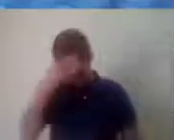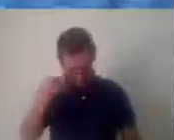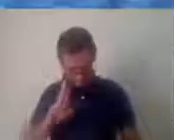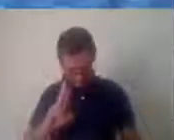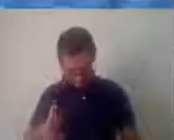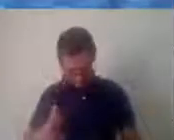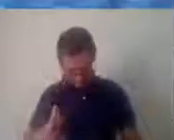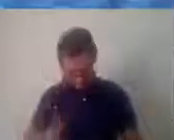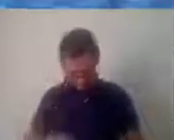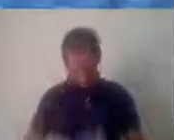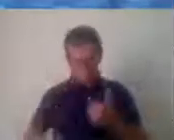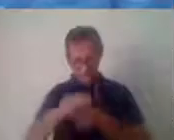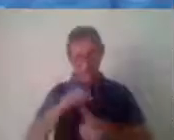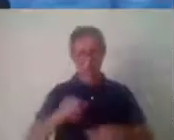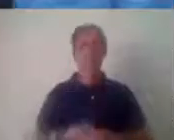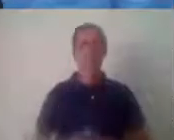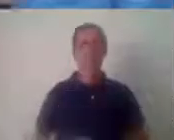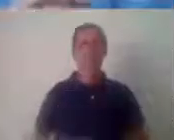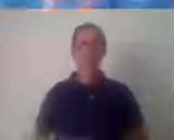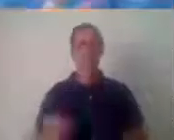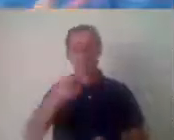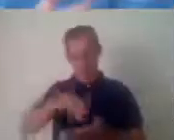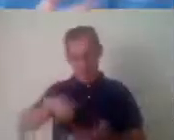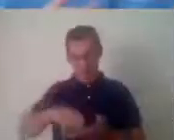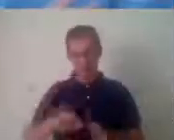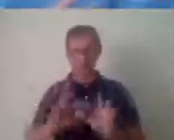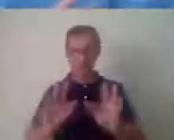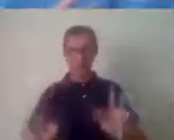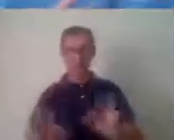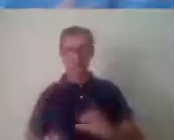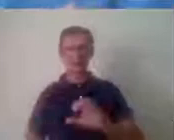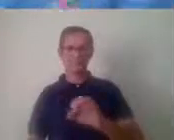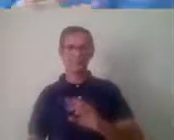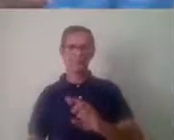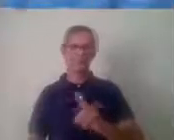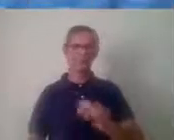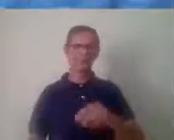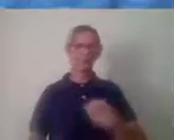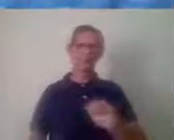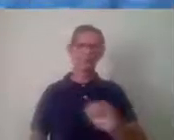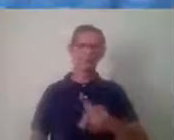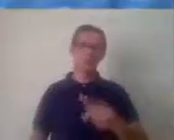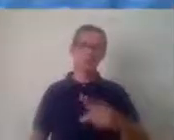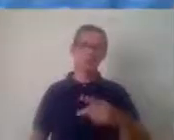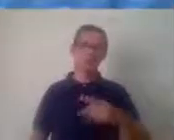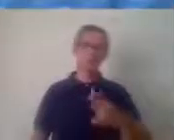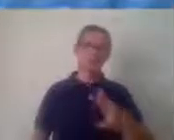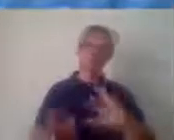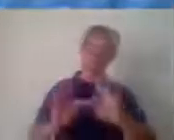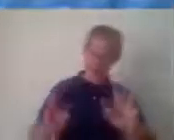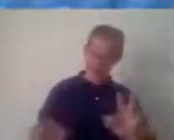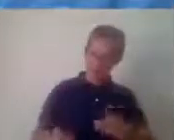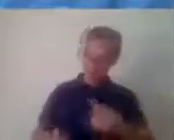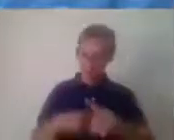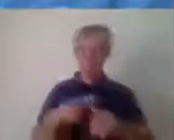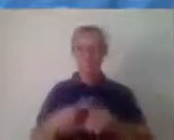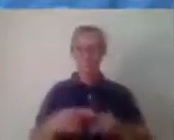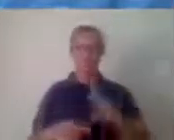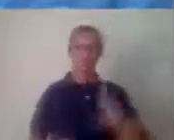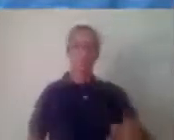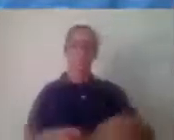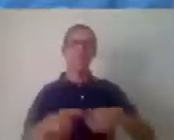R. Transformei, escrevi a minha função em coordenada polar. A função vezes